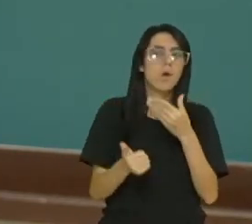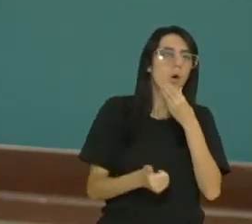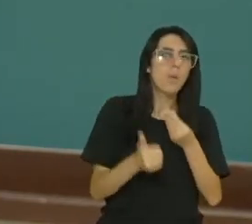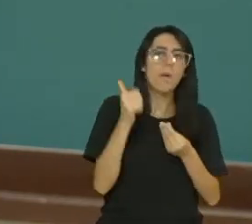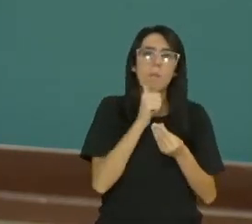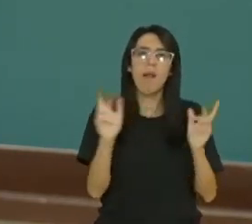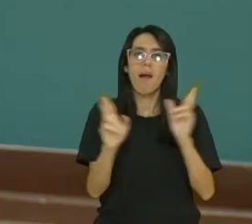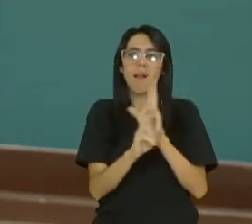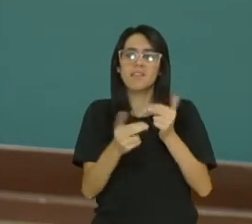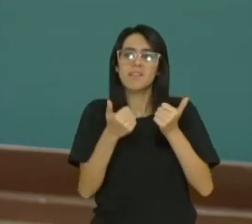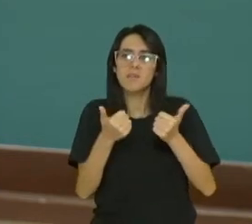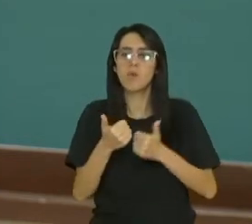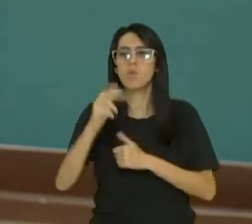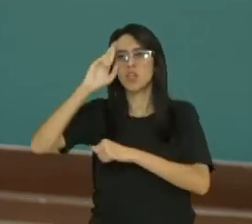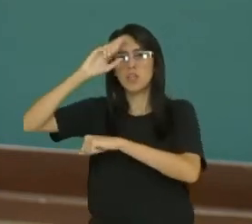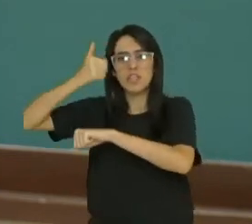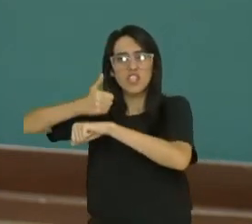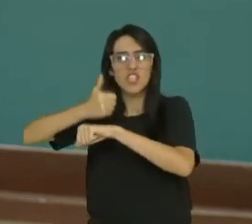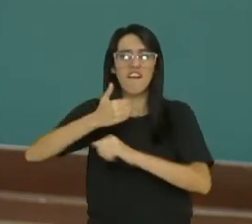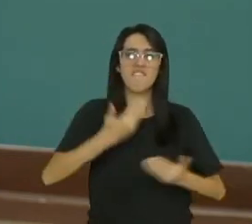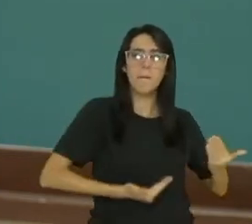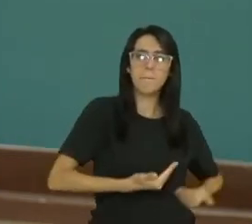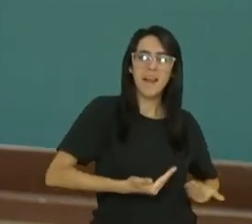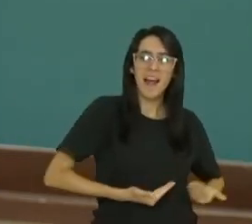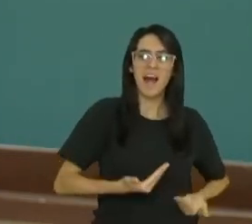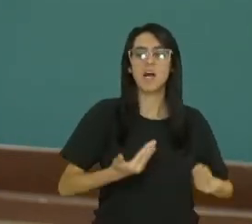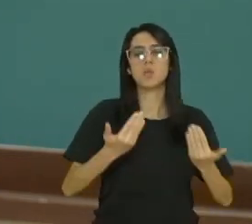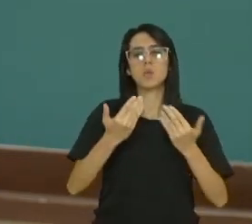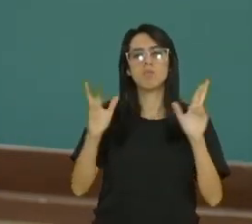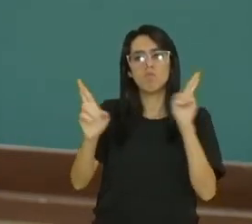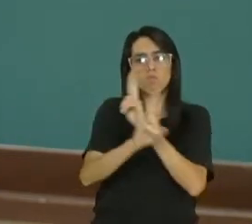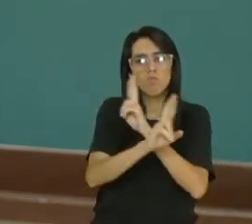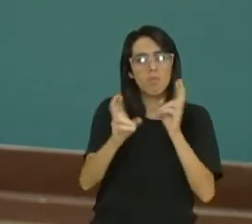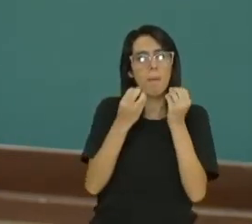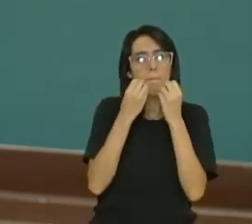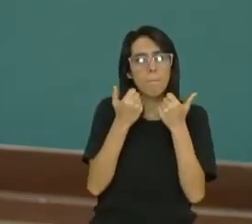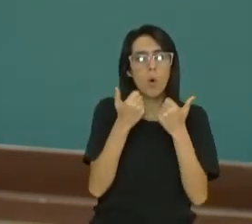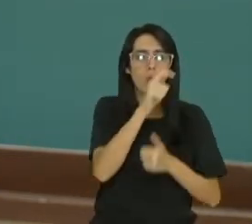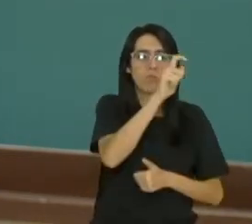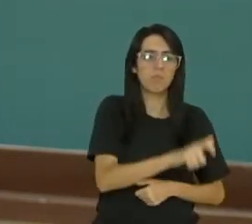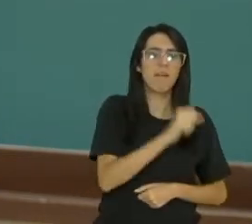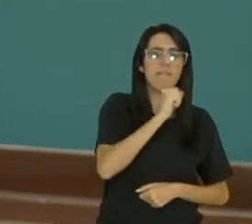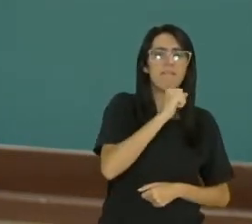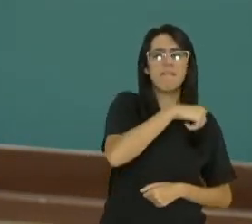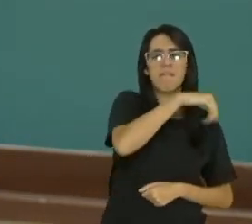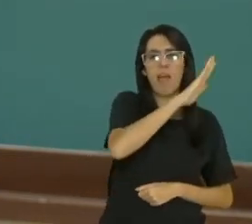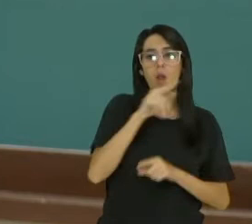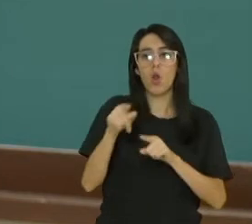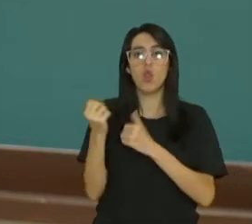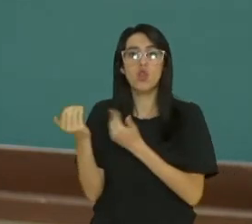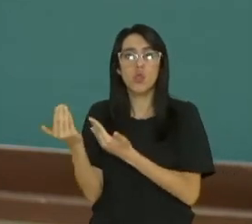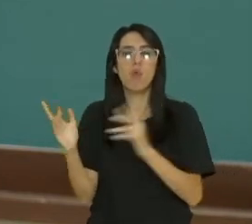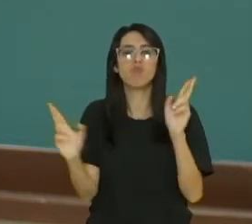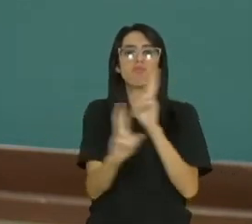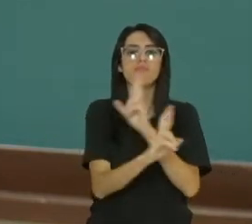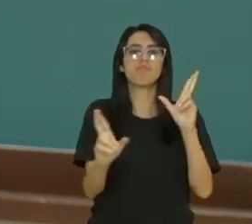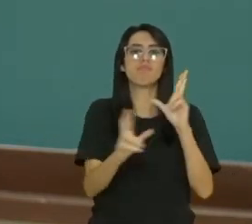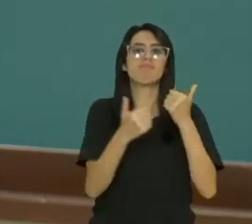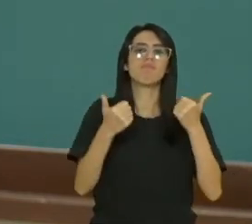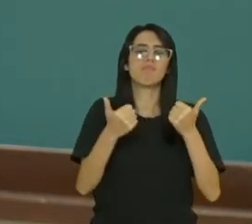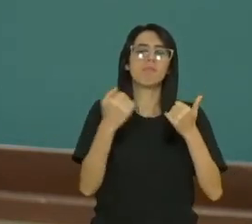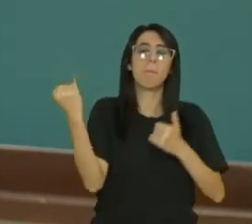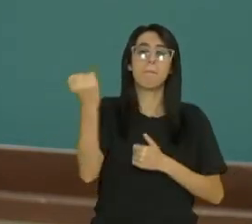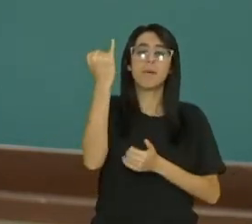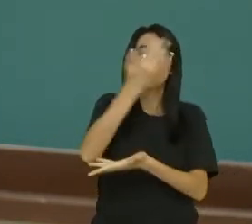homem, entre o patrão e o empregado, enfim, entre o mais novo e o mais velho. Ou seja, deveríamos buscar a harmonia